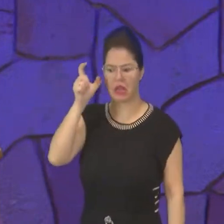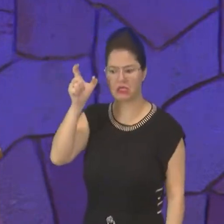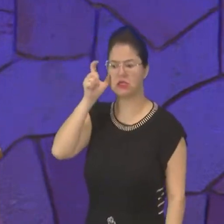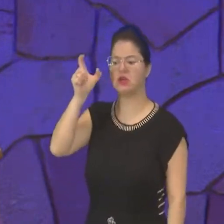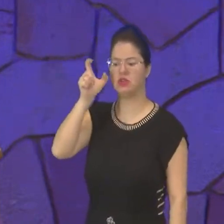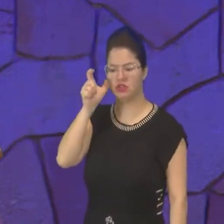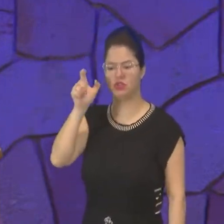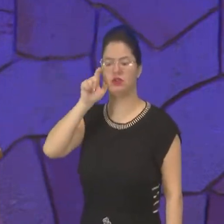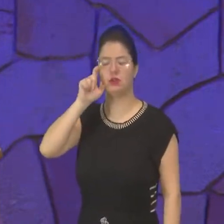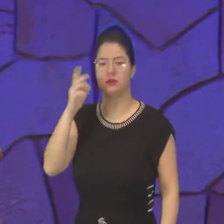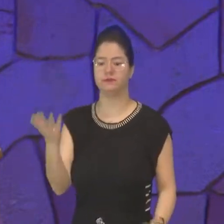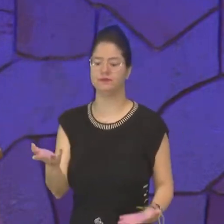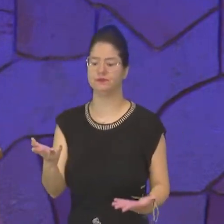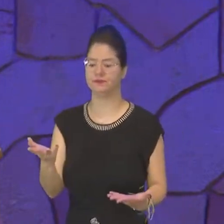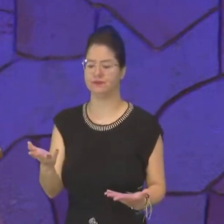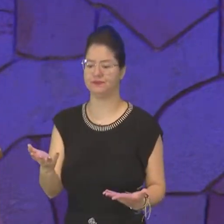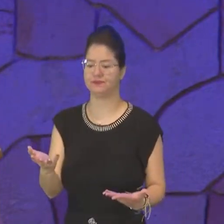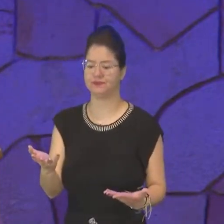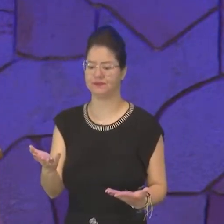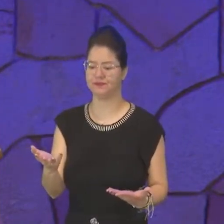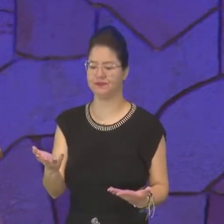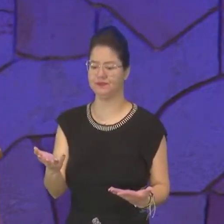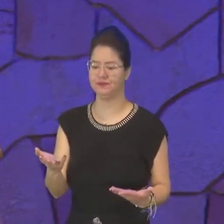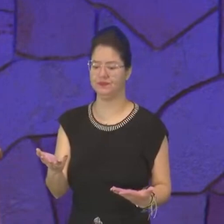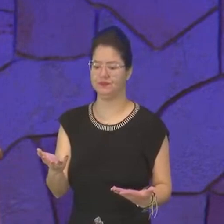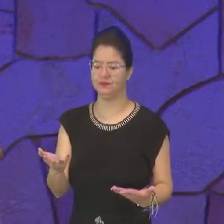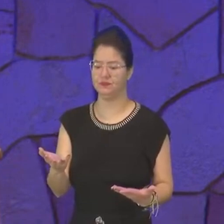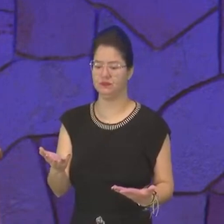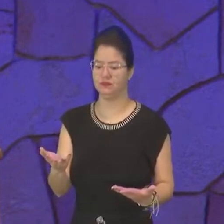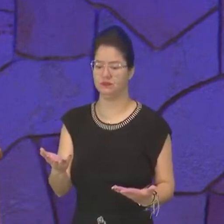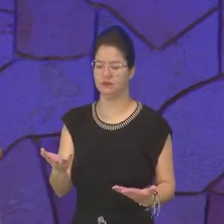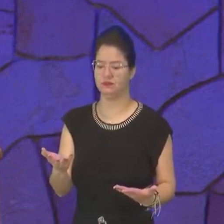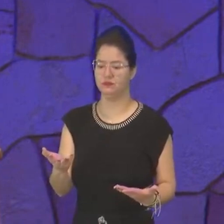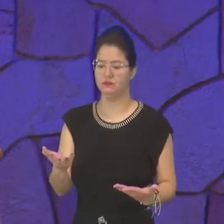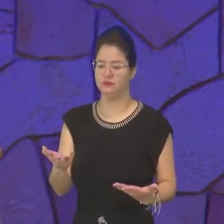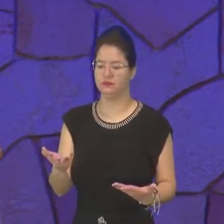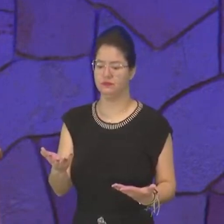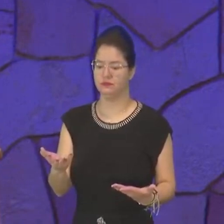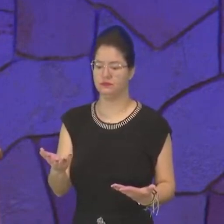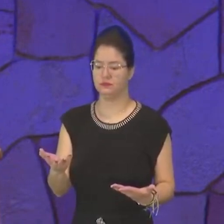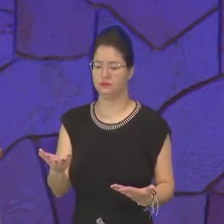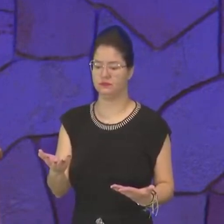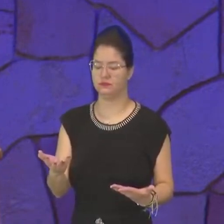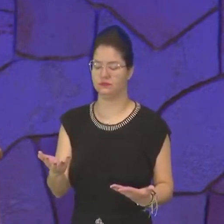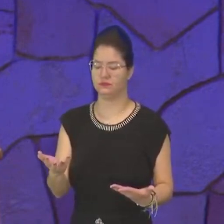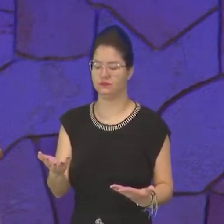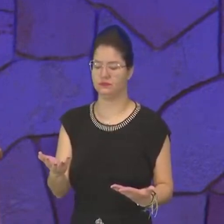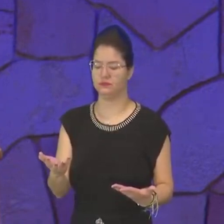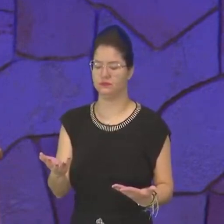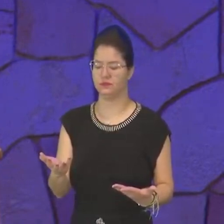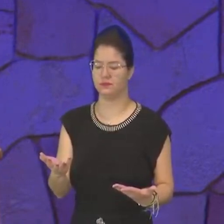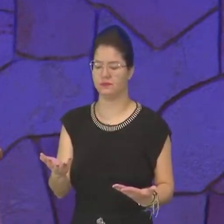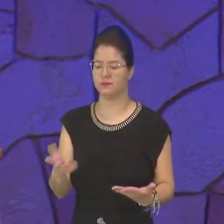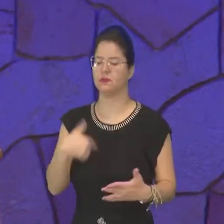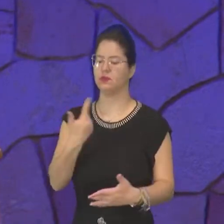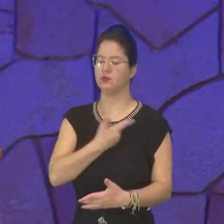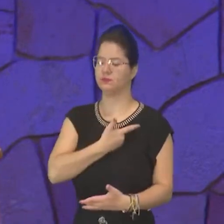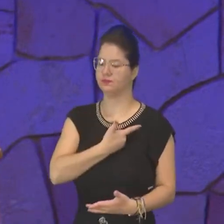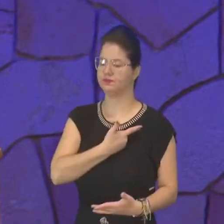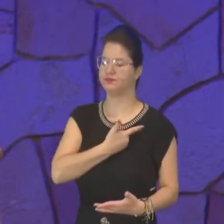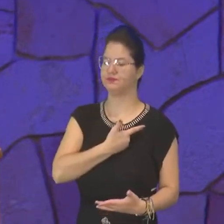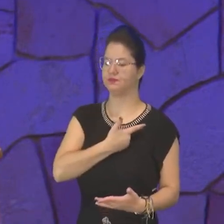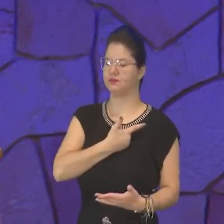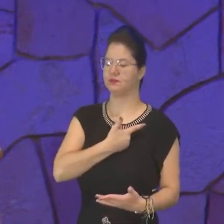Aqueles irmãos que pensam que eu esqueci do trabalho com a nossa juventude, está com o Ministério da Família essa responsabilidade, e nós estamos tratando